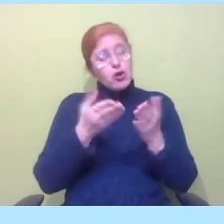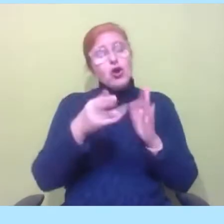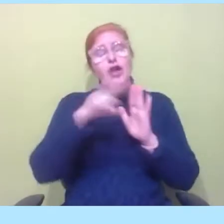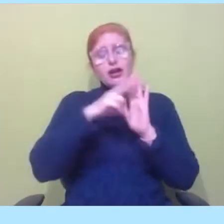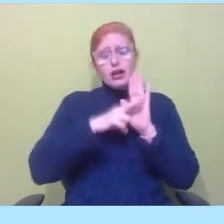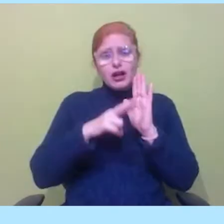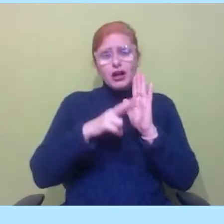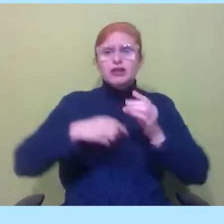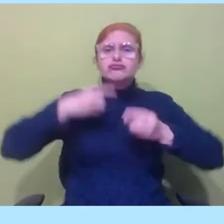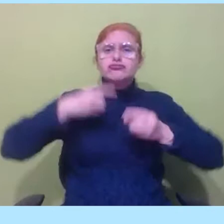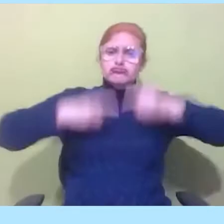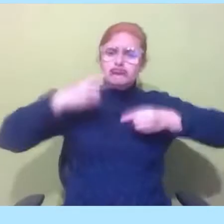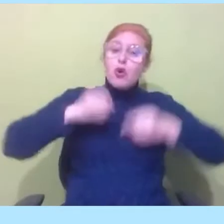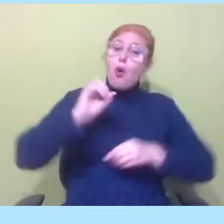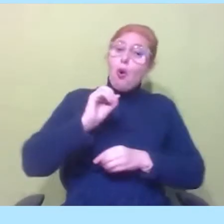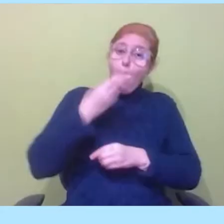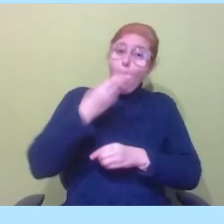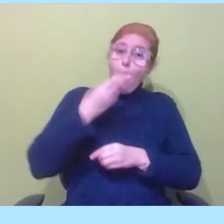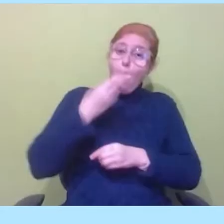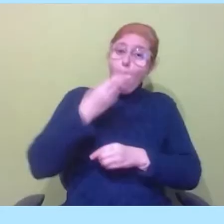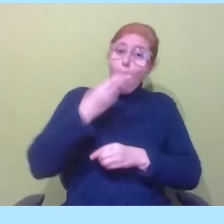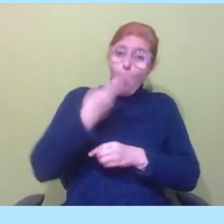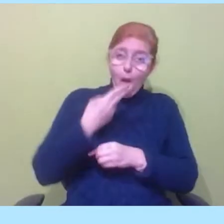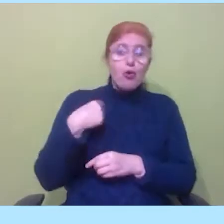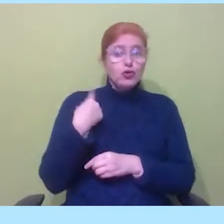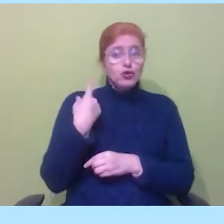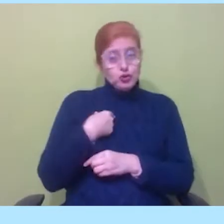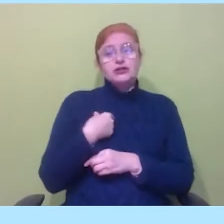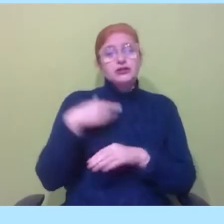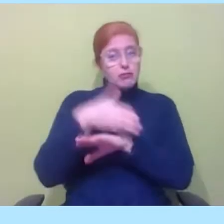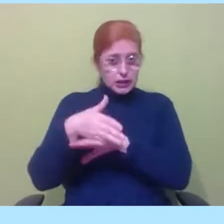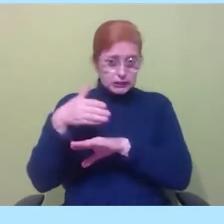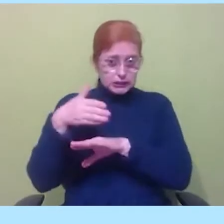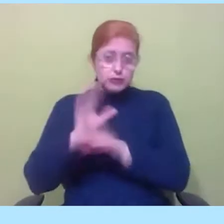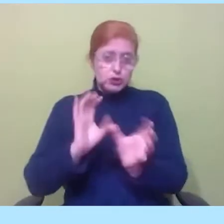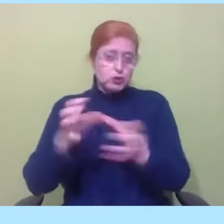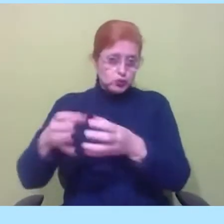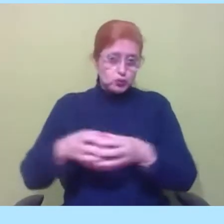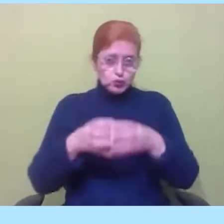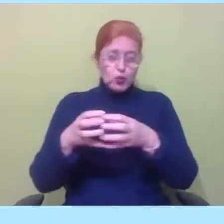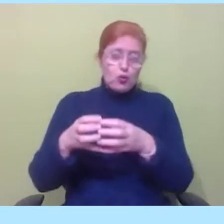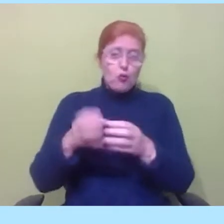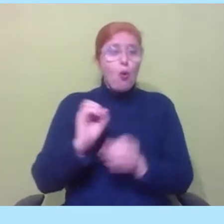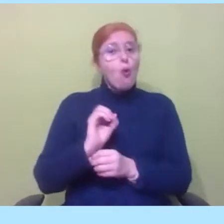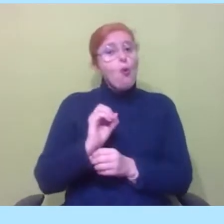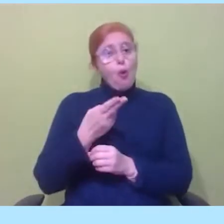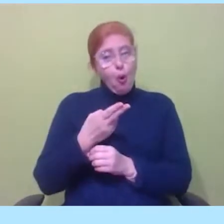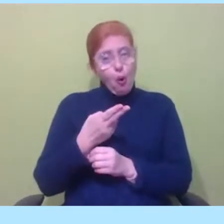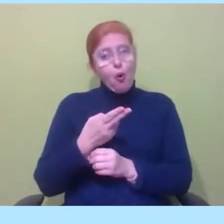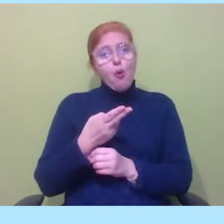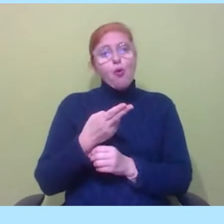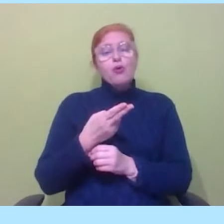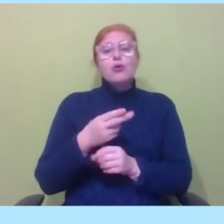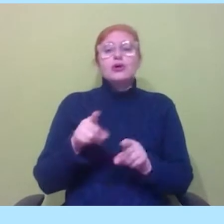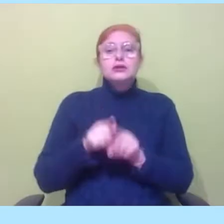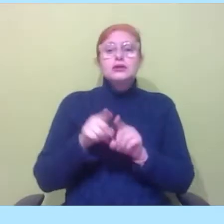gente não está, né, nesses canais, ou a gente não está nas plataformas, e ainda assim não